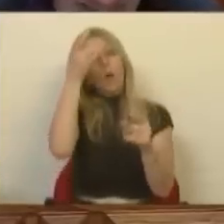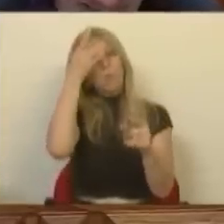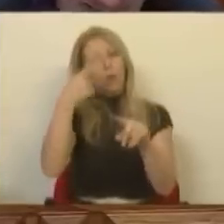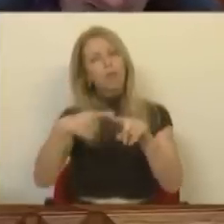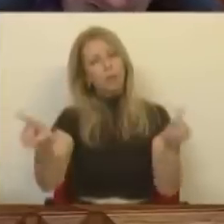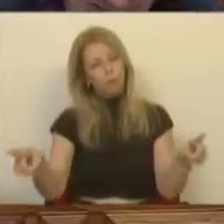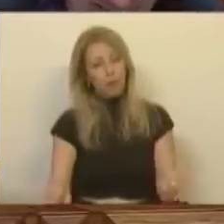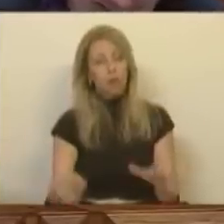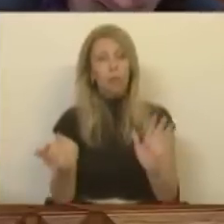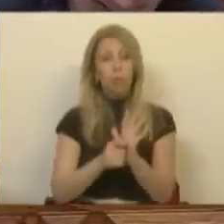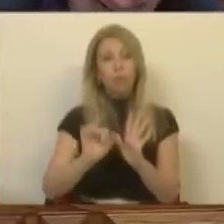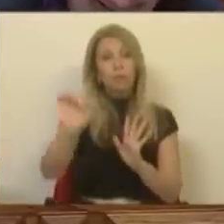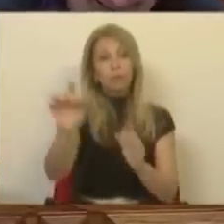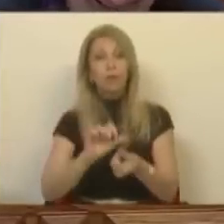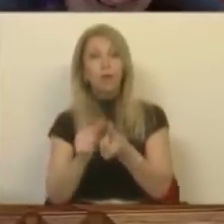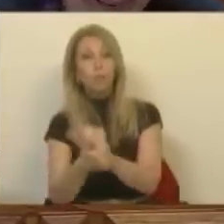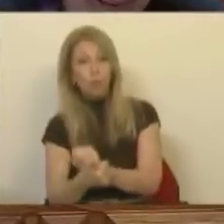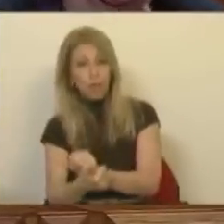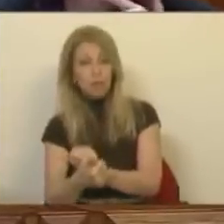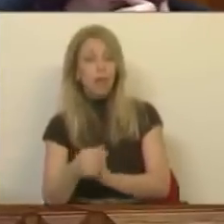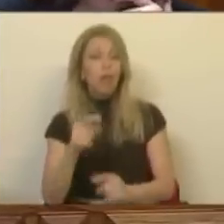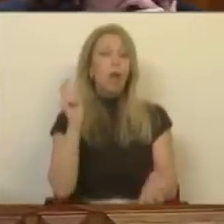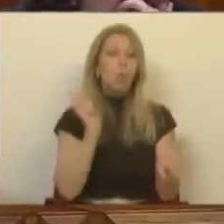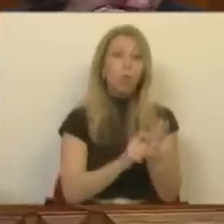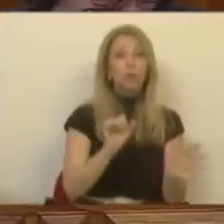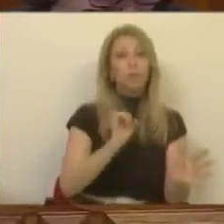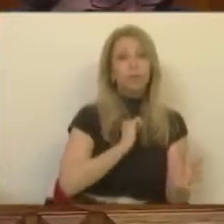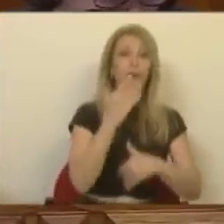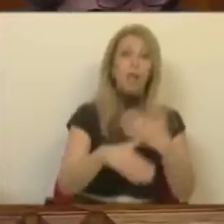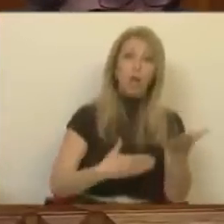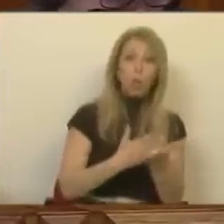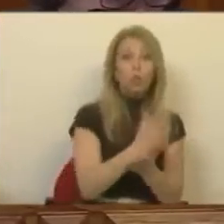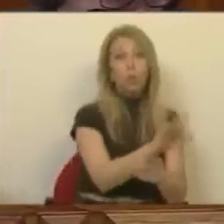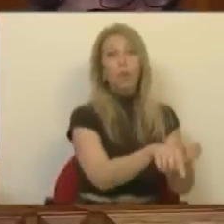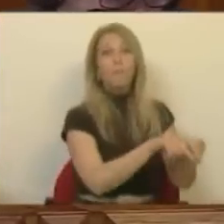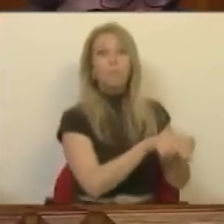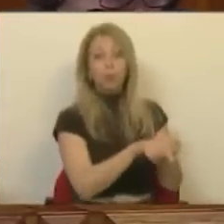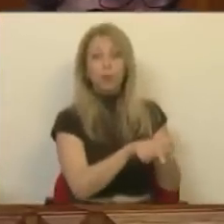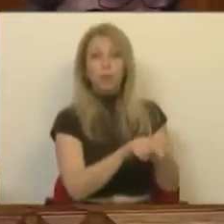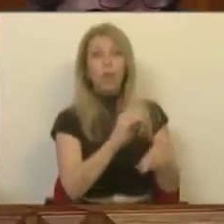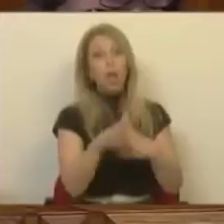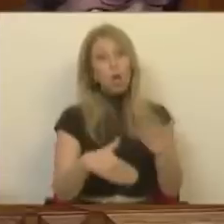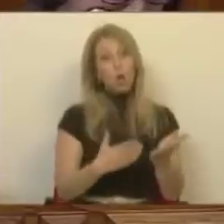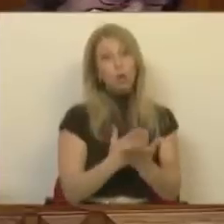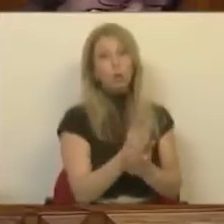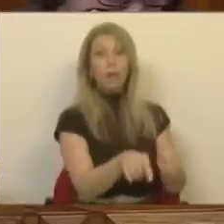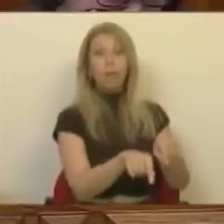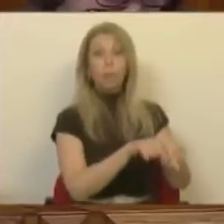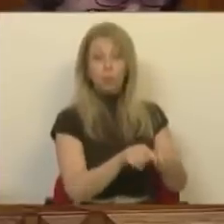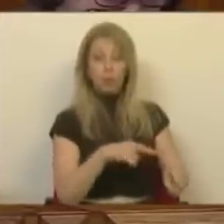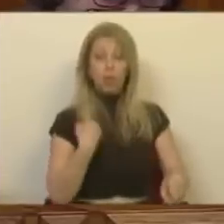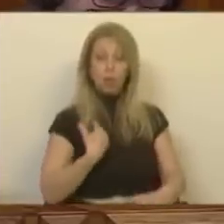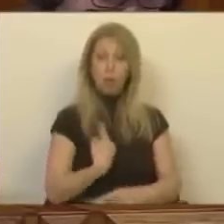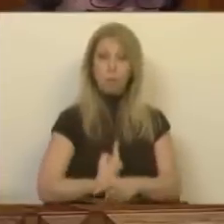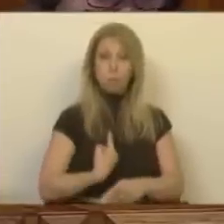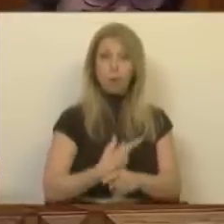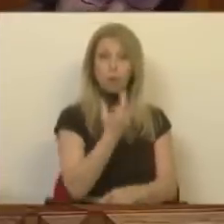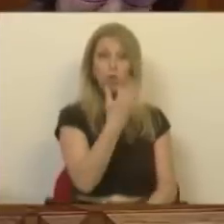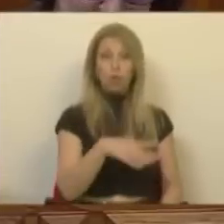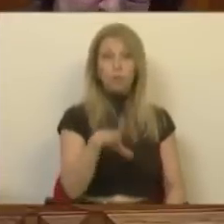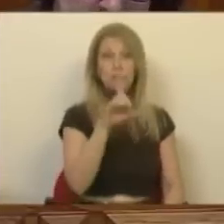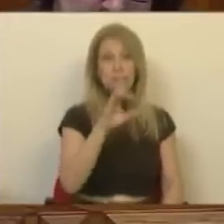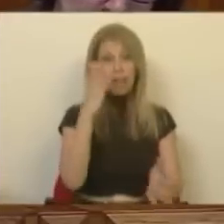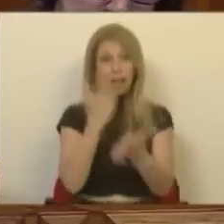seu ponto é a mudança no ponto é continuidade das políticas e essa continuidade das políticas que temos mantido desde 2016